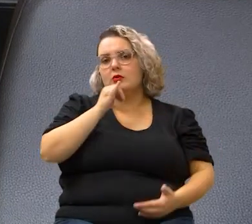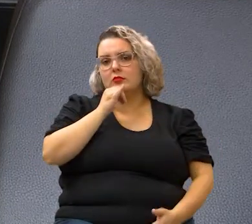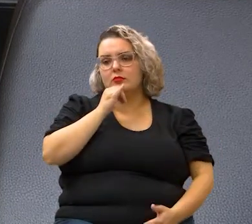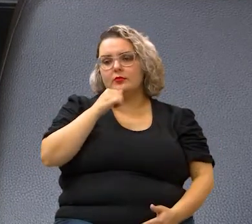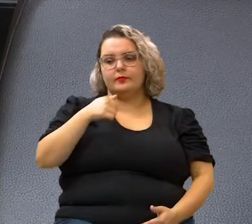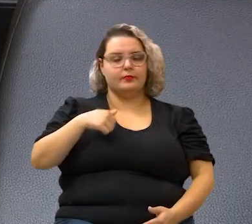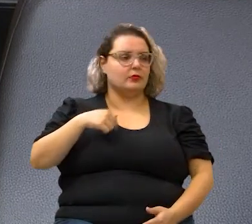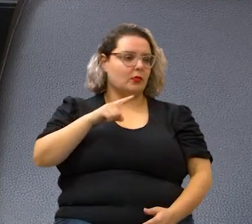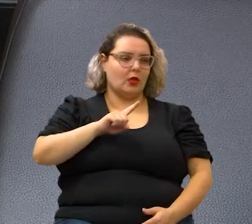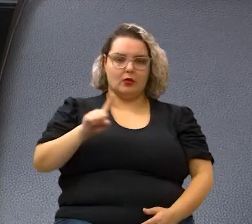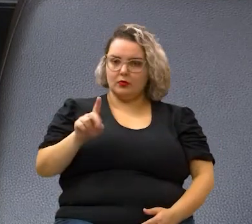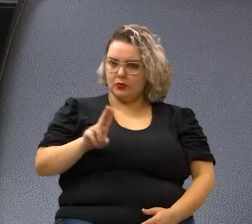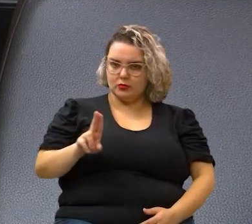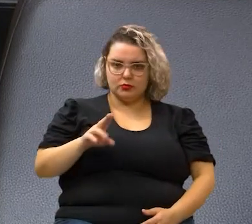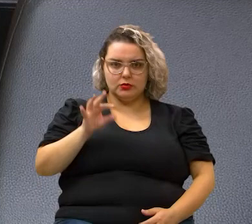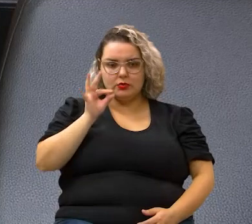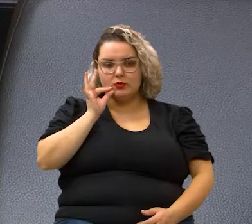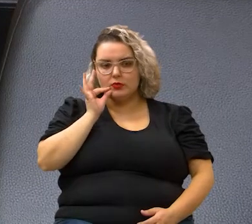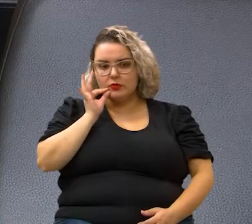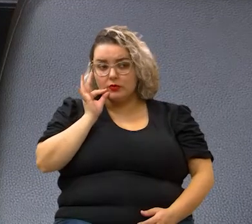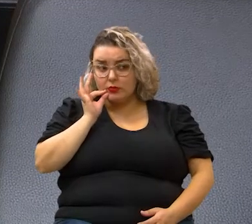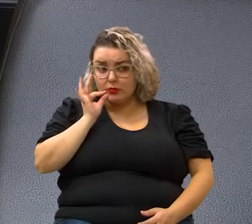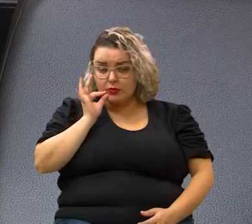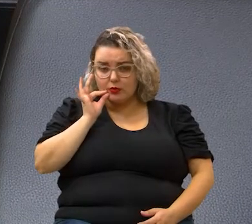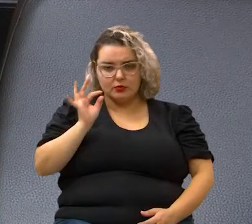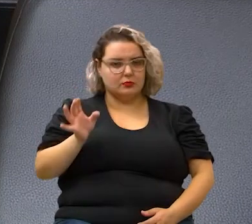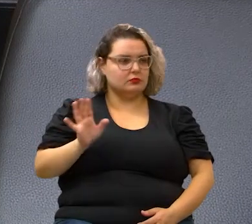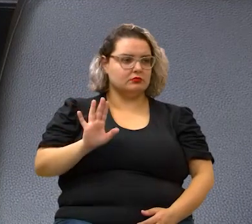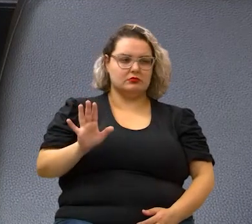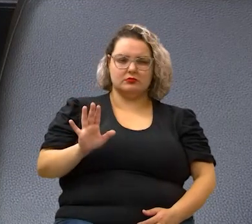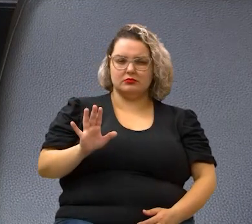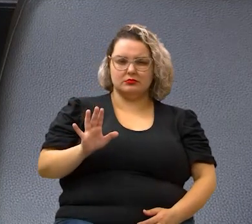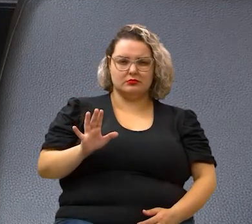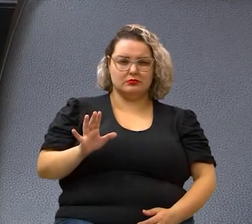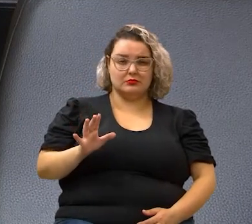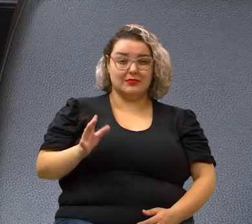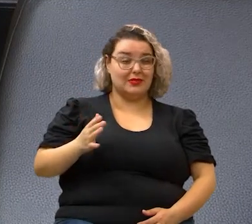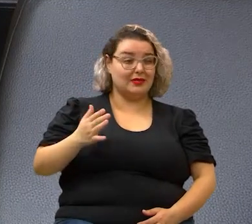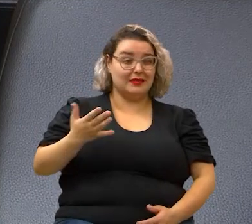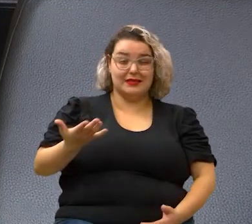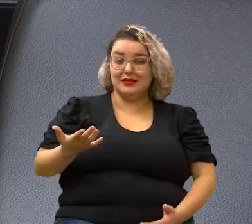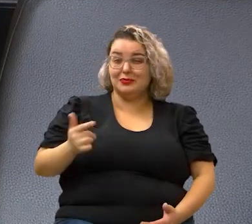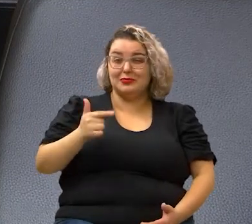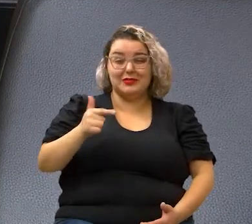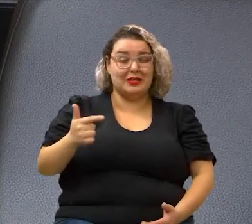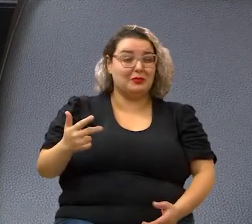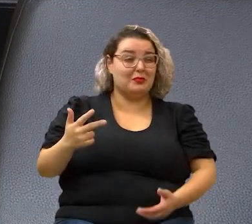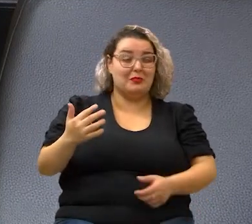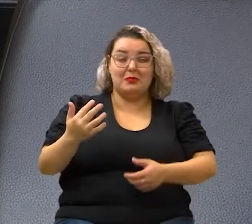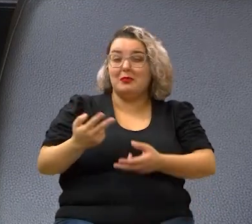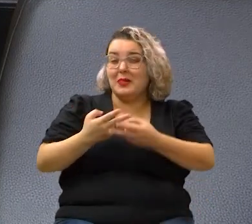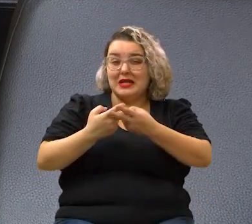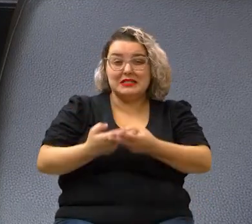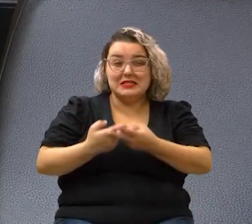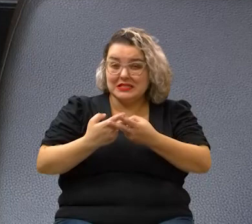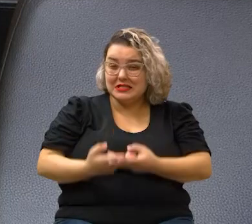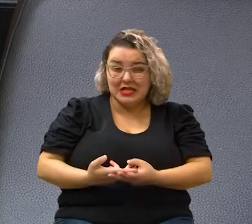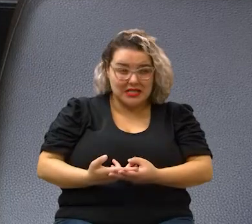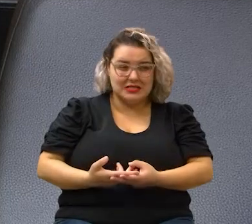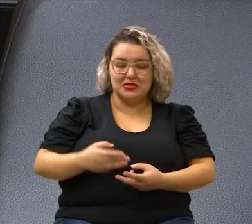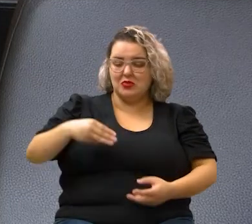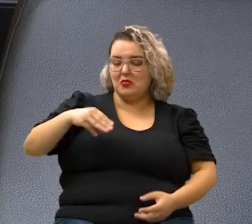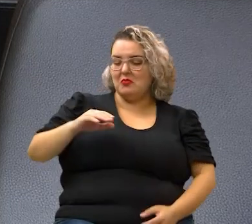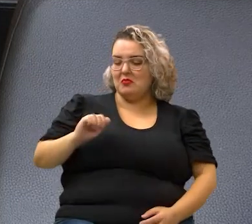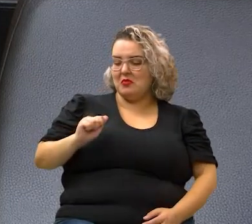por exemplo, eu não uso maconha, né? Não suporto maconheiro, não suporto traficante,